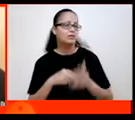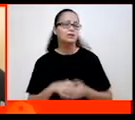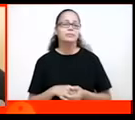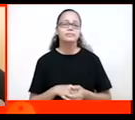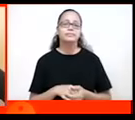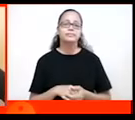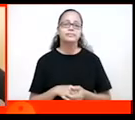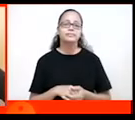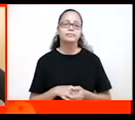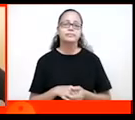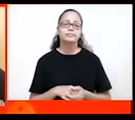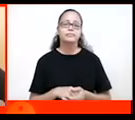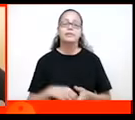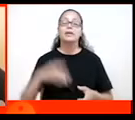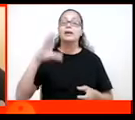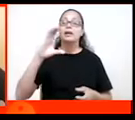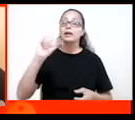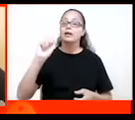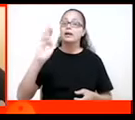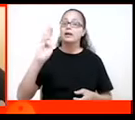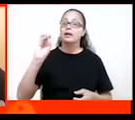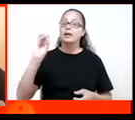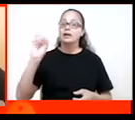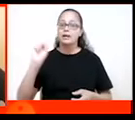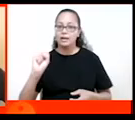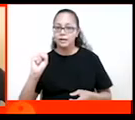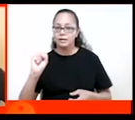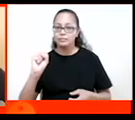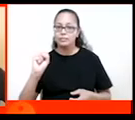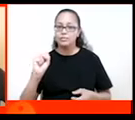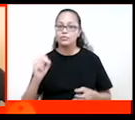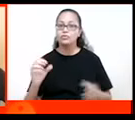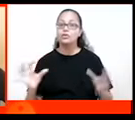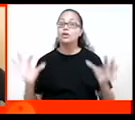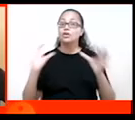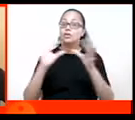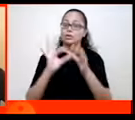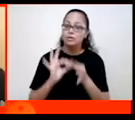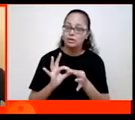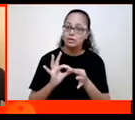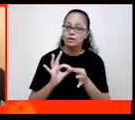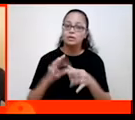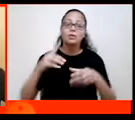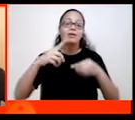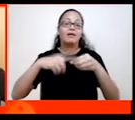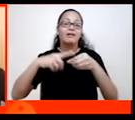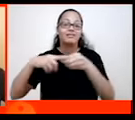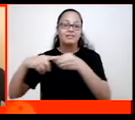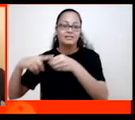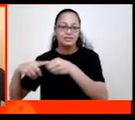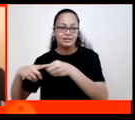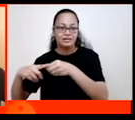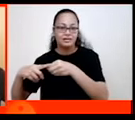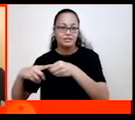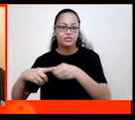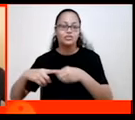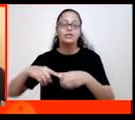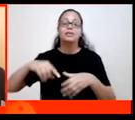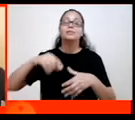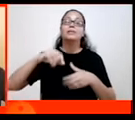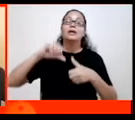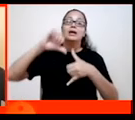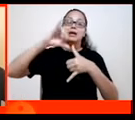ver. São cabos de fibra ótica que ligam Fortaleza a outros continentes. A cidade da América Latina com